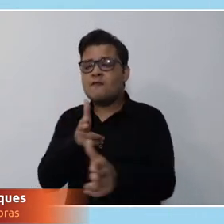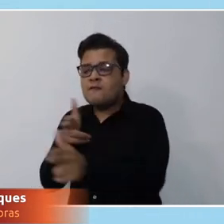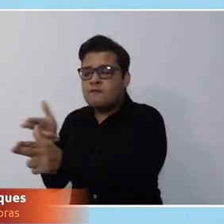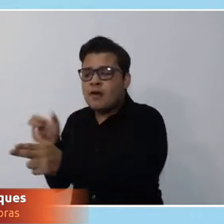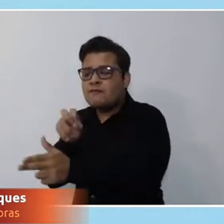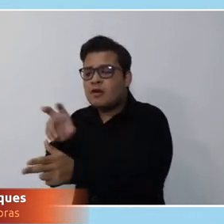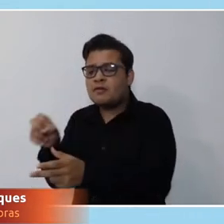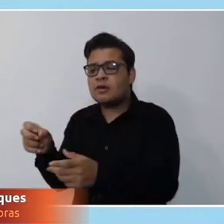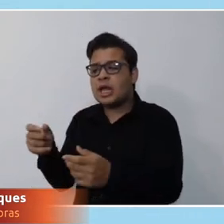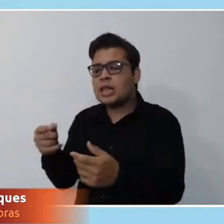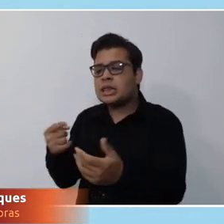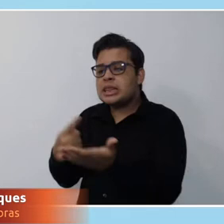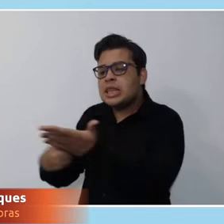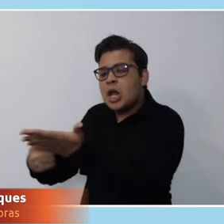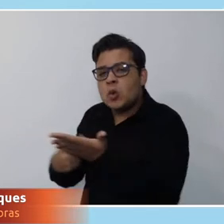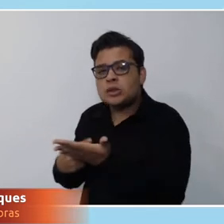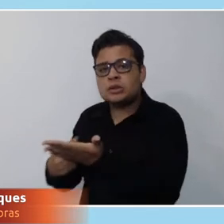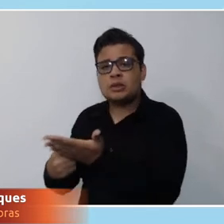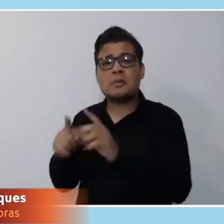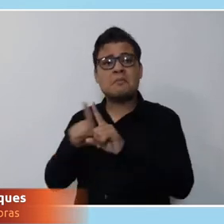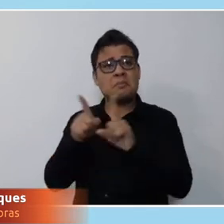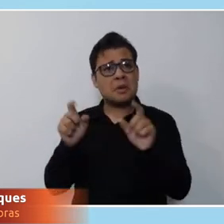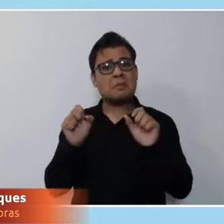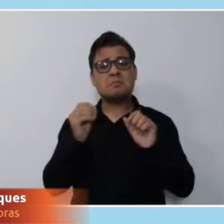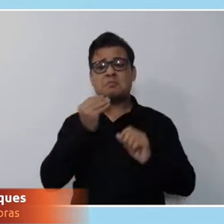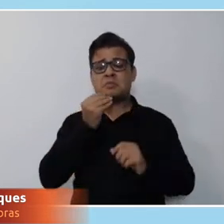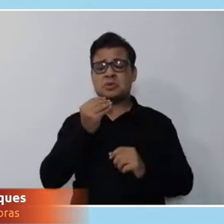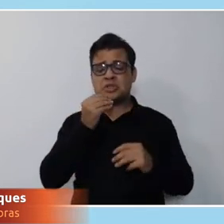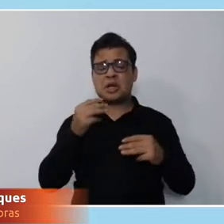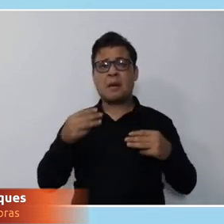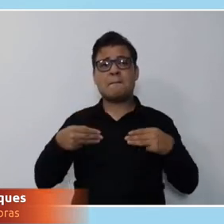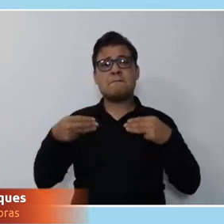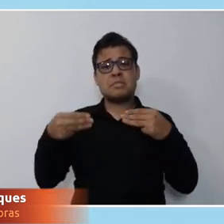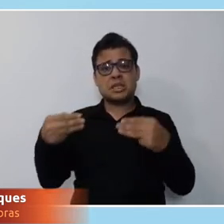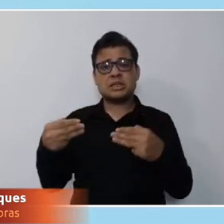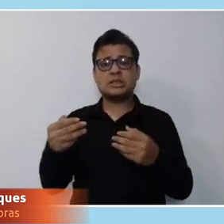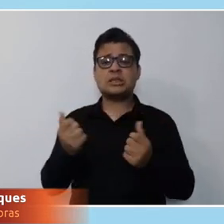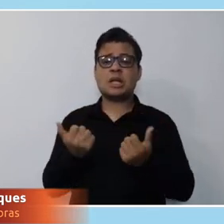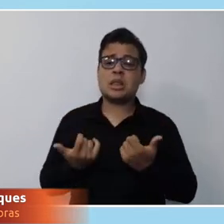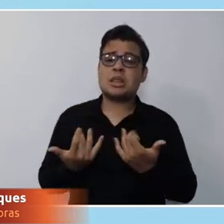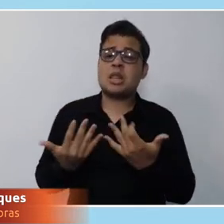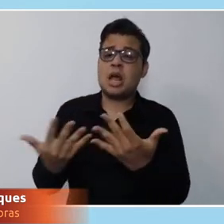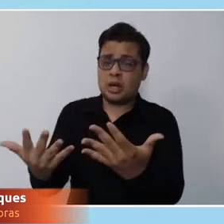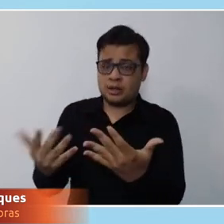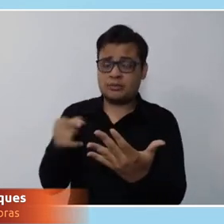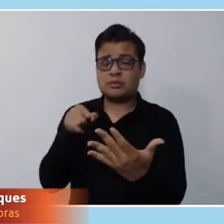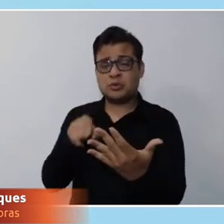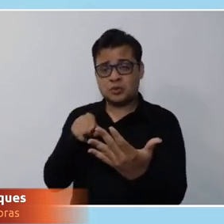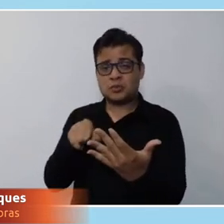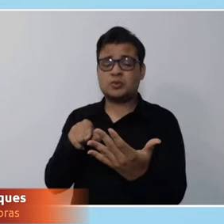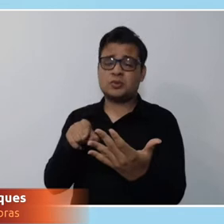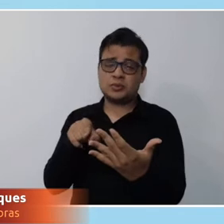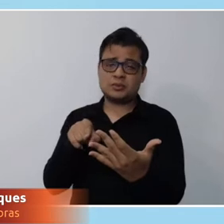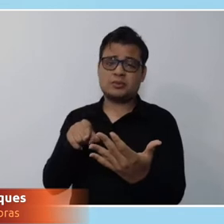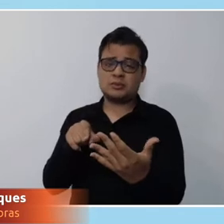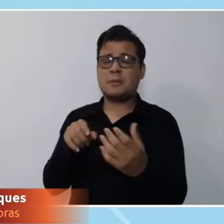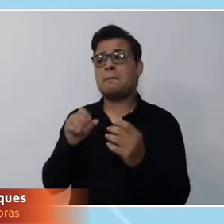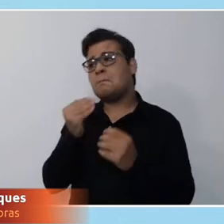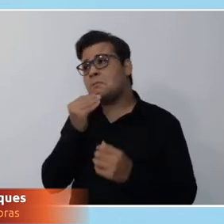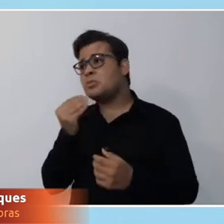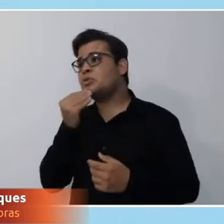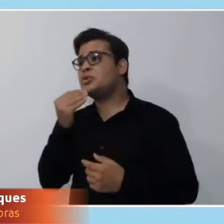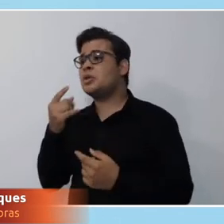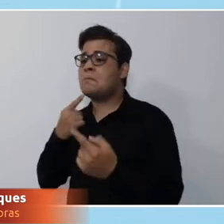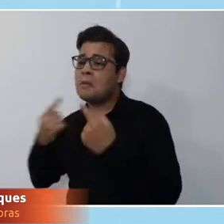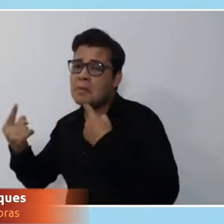da agricultura poderia ter feito de bom grado. Mas para agradar ao seu público fiel, Jair Bolsonaro foi visitar a Rússia,